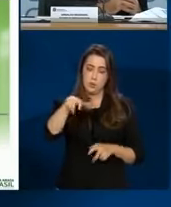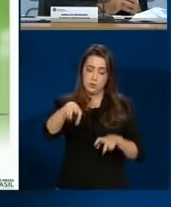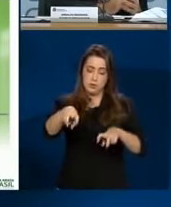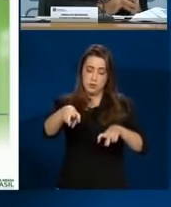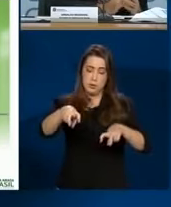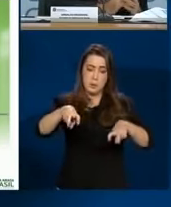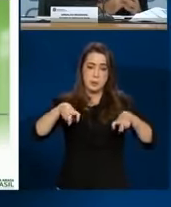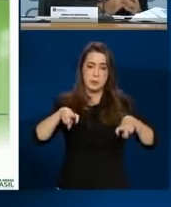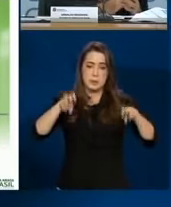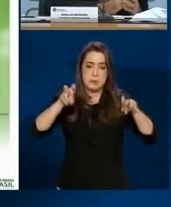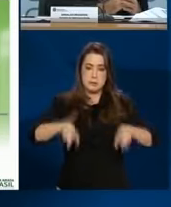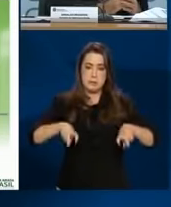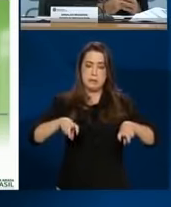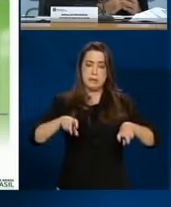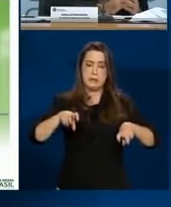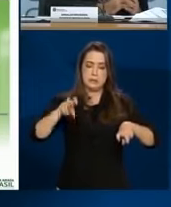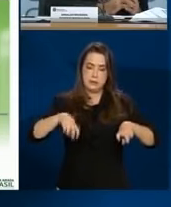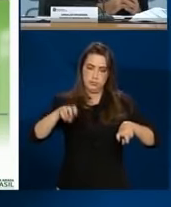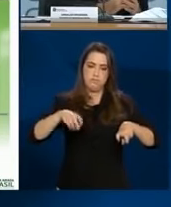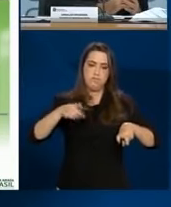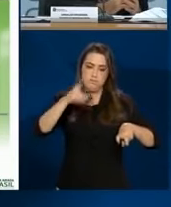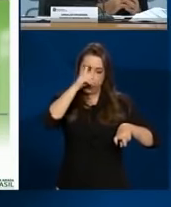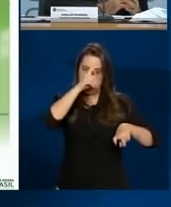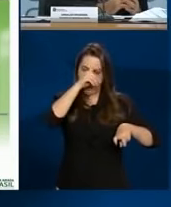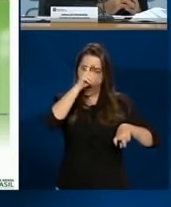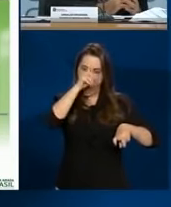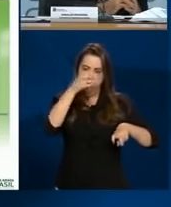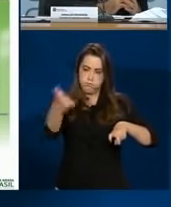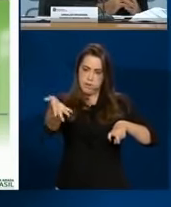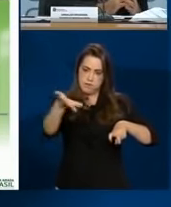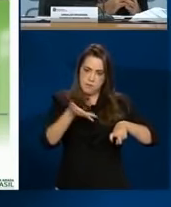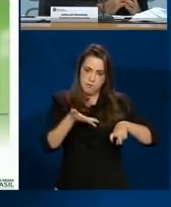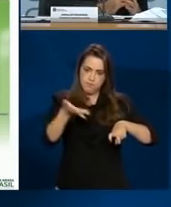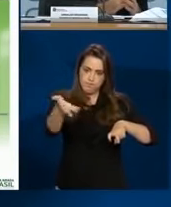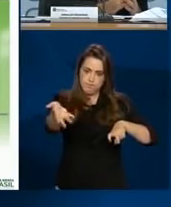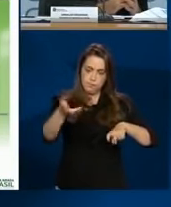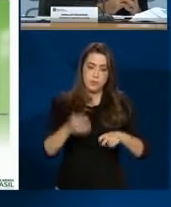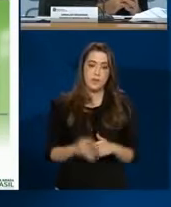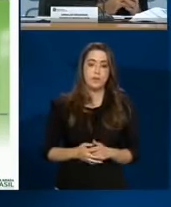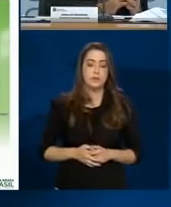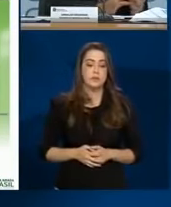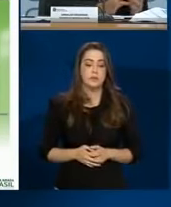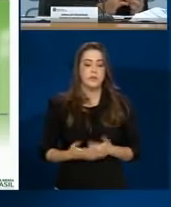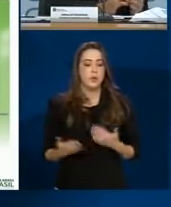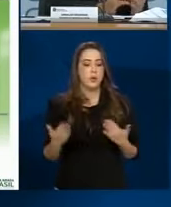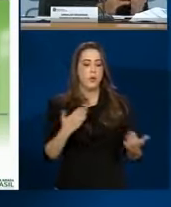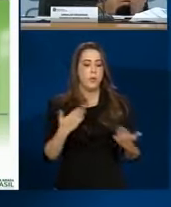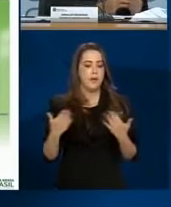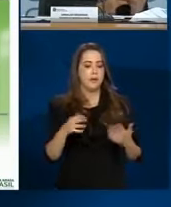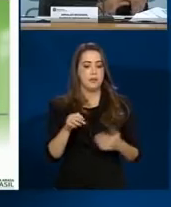unidades de saúde. Quando nós avaliamos por síndrome respiratória aguda grave, que é